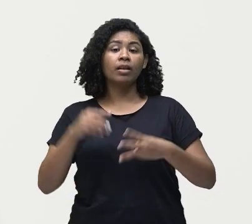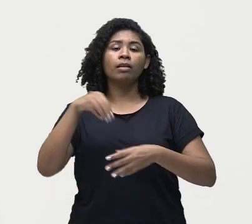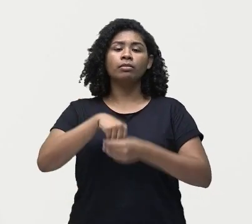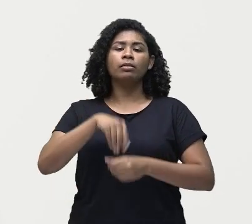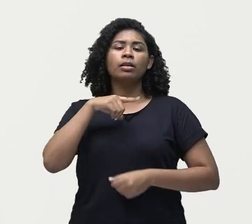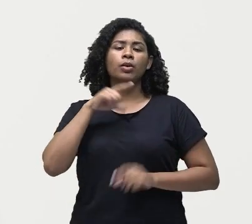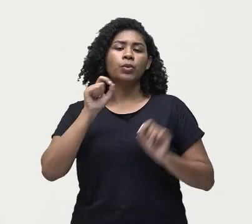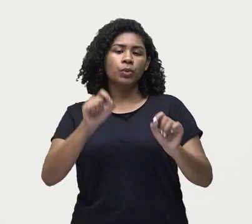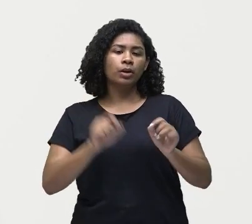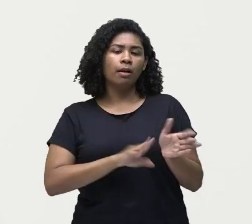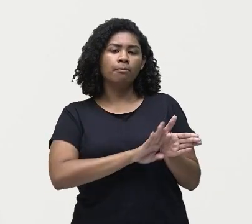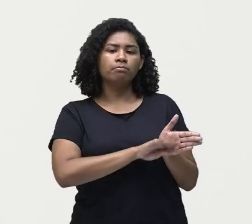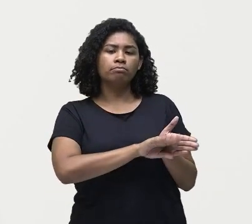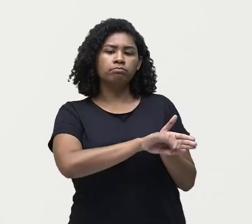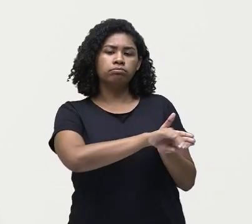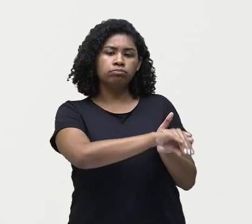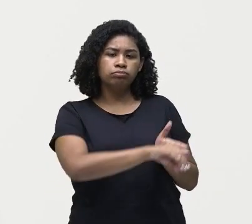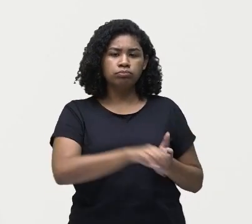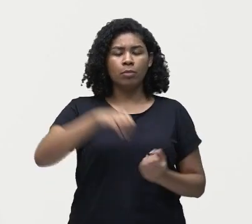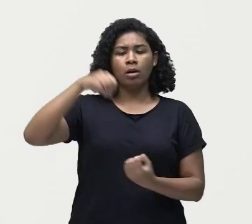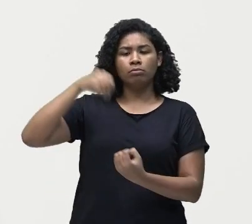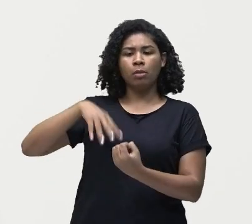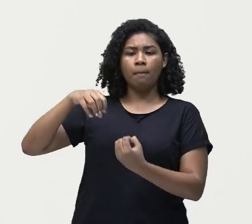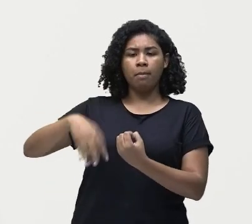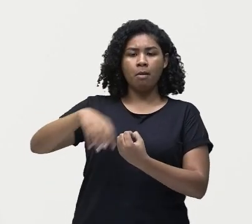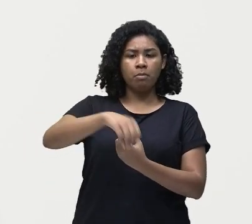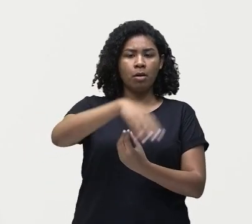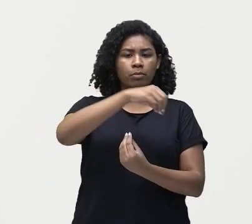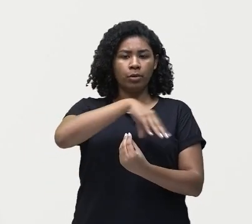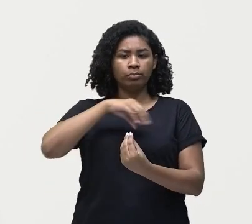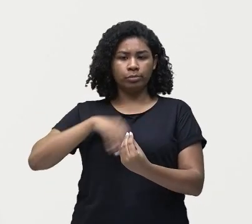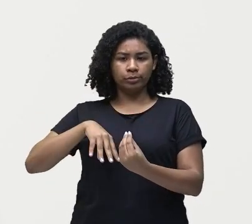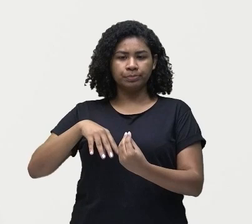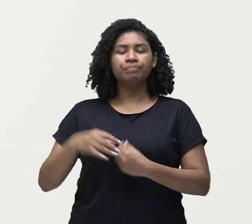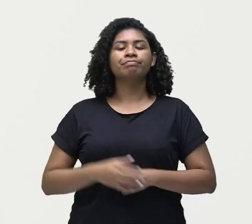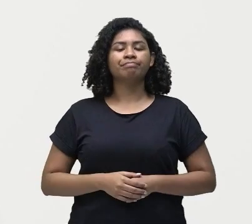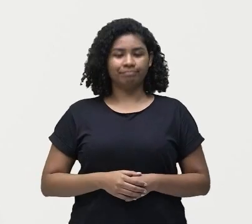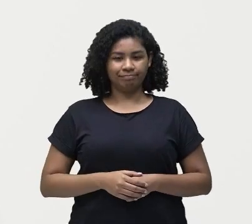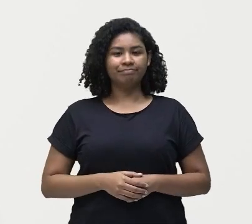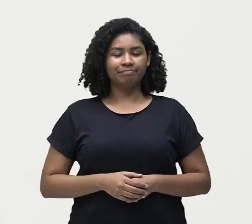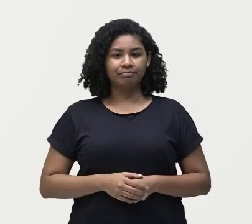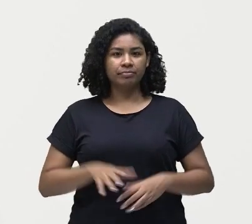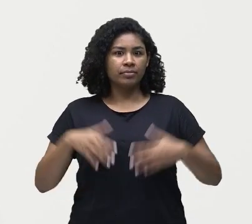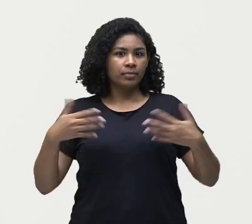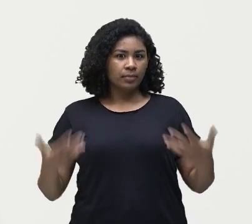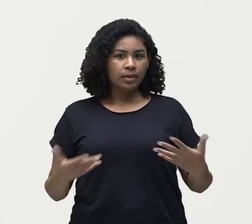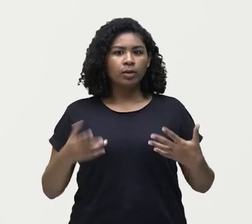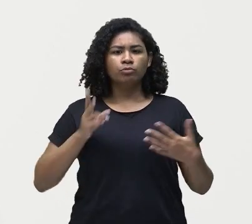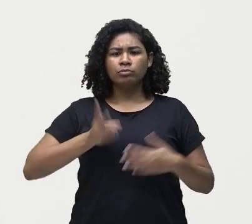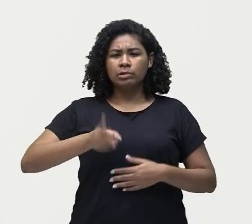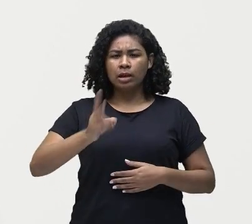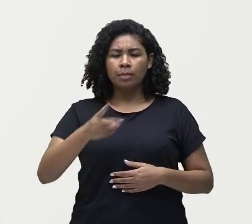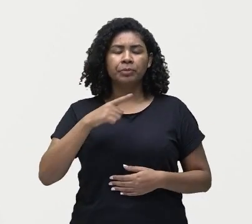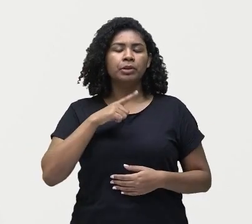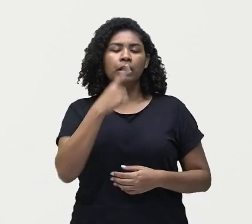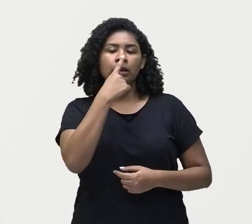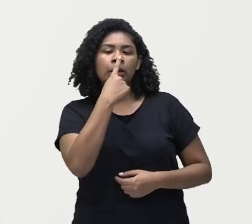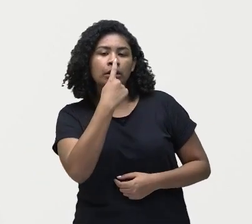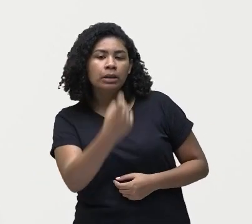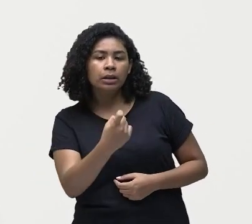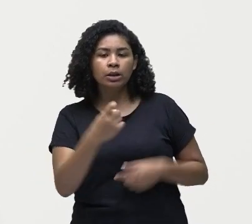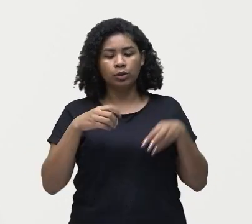por bactérias e fungos. Tudo que vai para lixo,